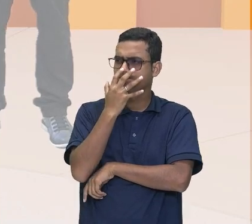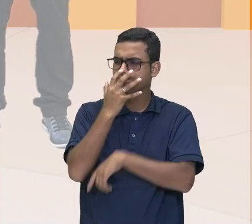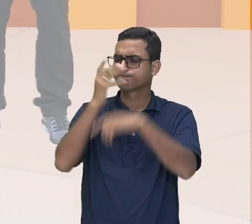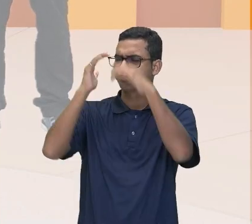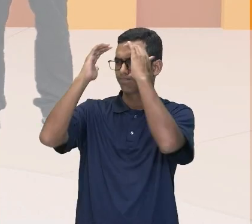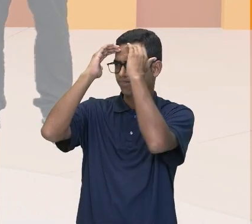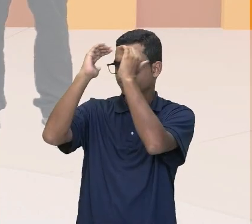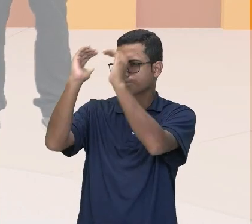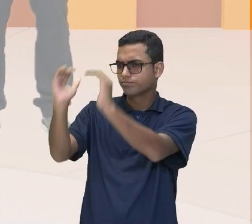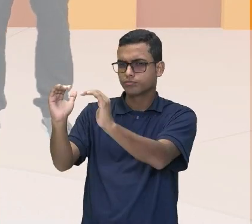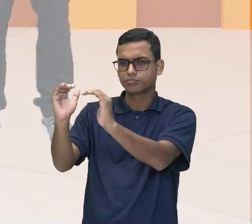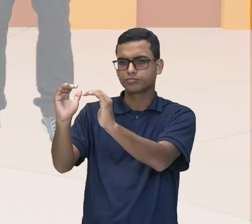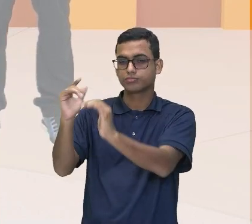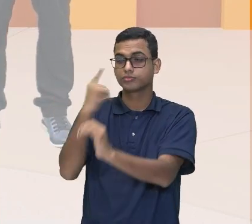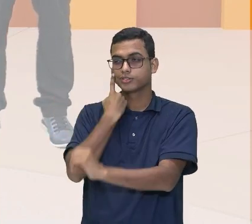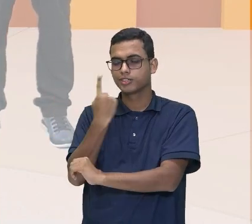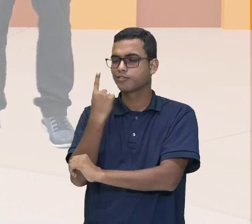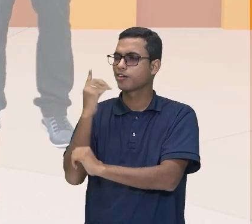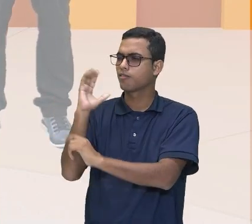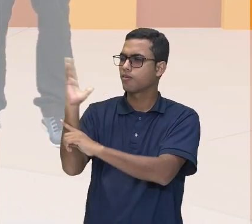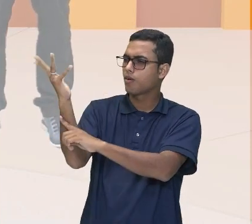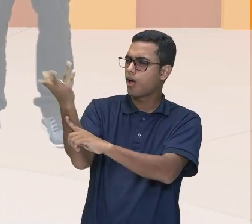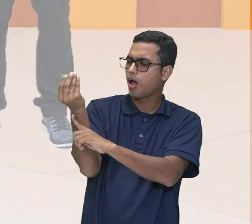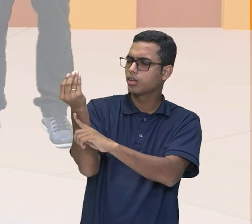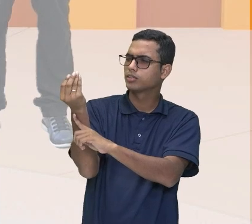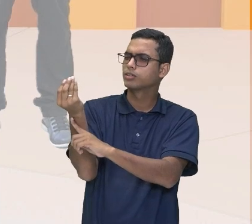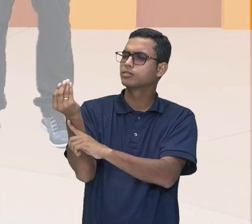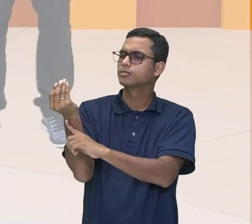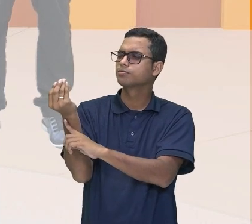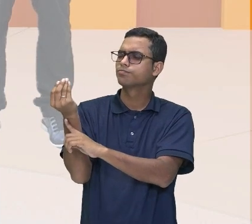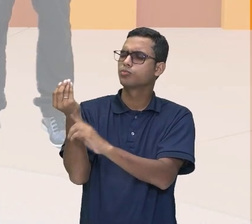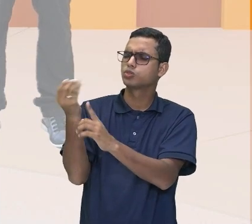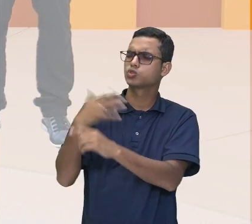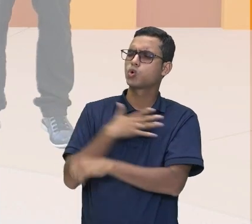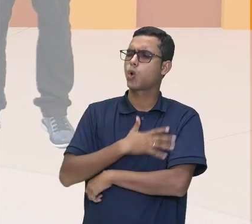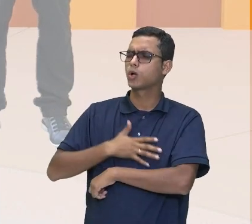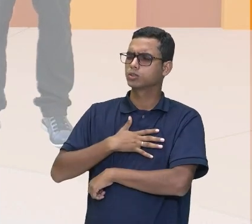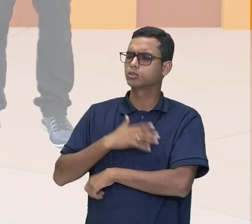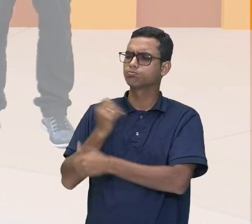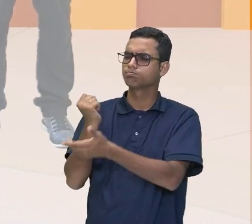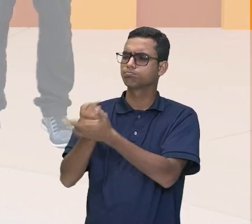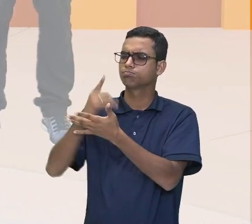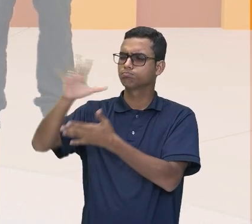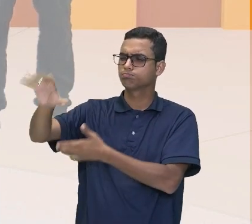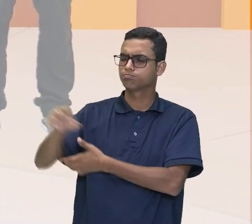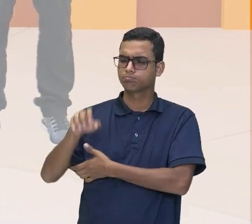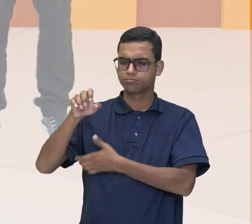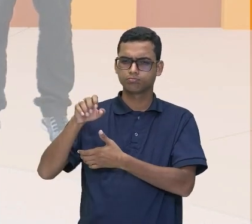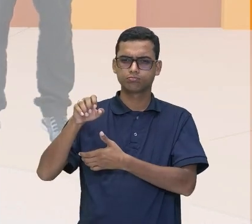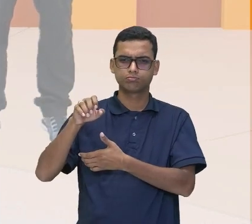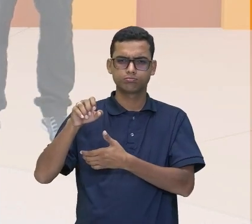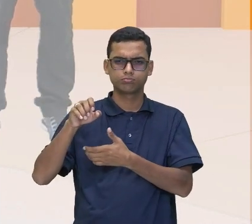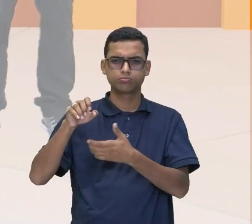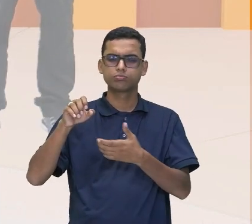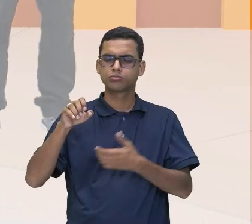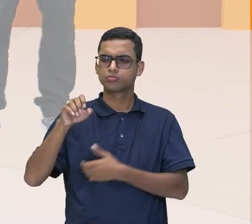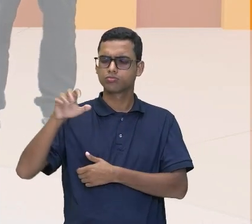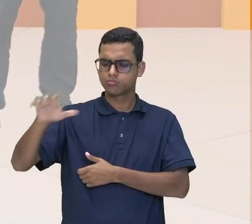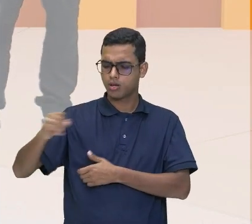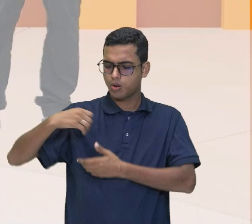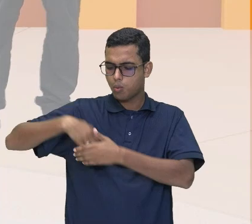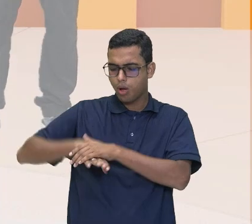você leva para sua casa aquela arte, aquela obra, né? Porque você gostou tanto que você leva para casa, como lembrança. Não é